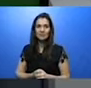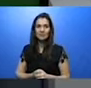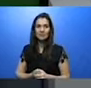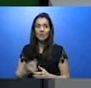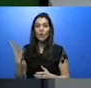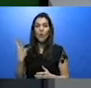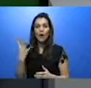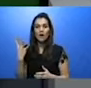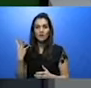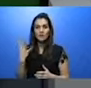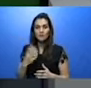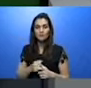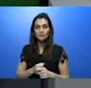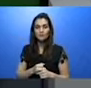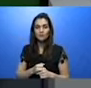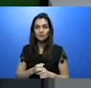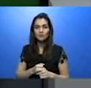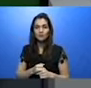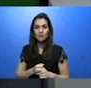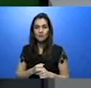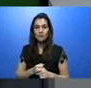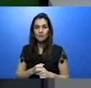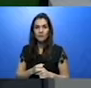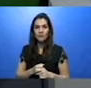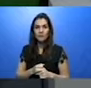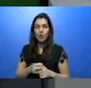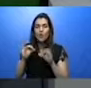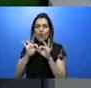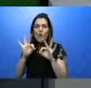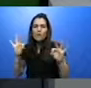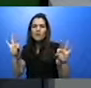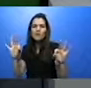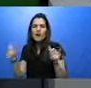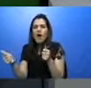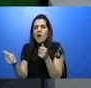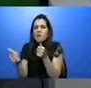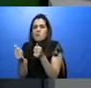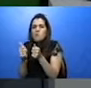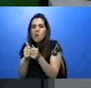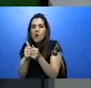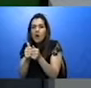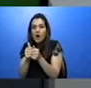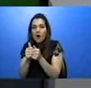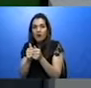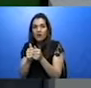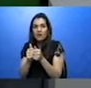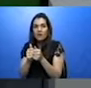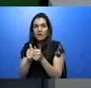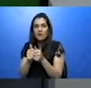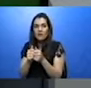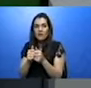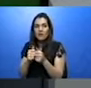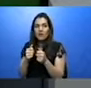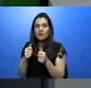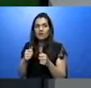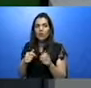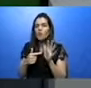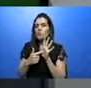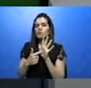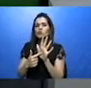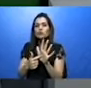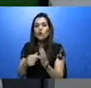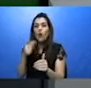4. Sobre o comprimento aproximado do corpo do lobo-guará, ou seja, 115 centímetros, que eu mostrei para vocês aqui,